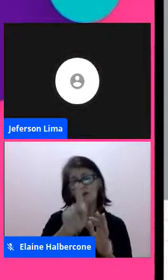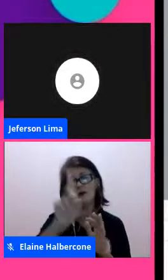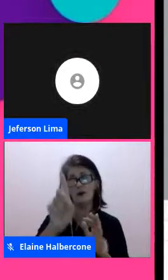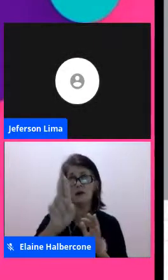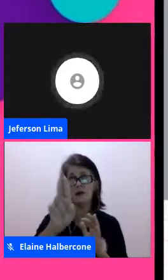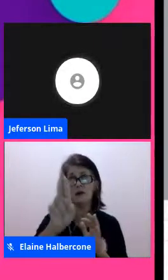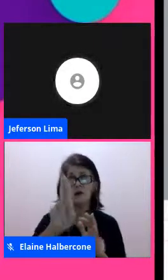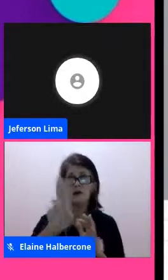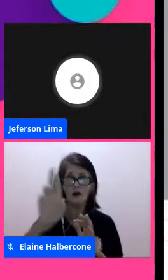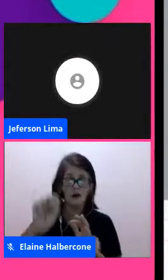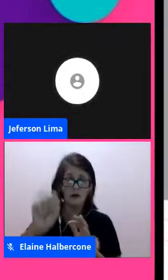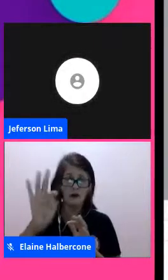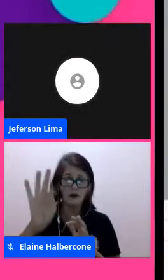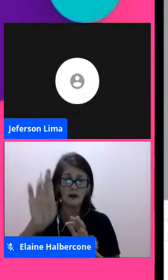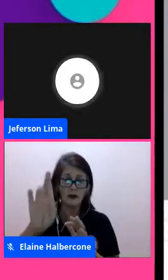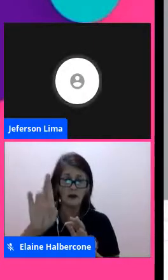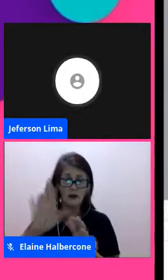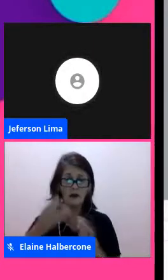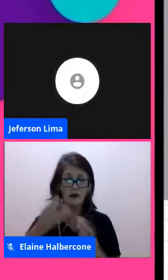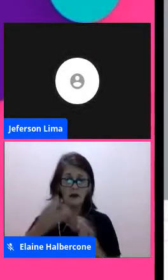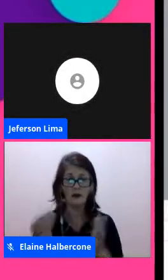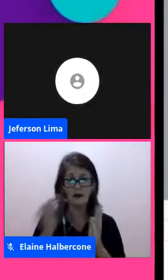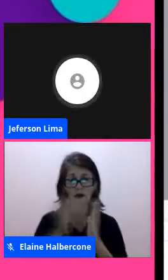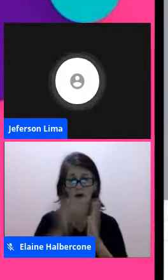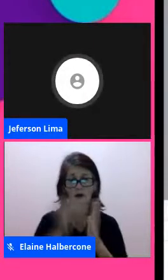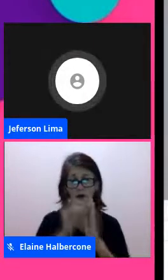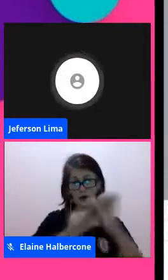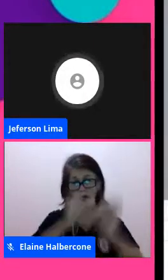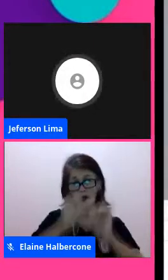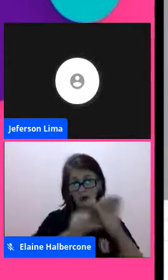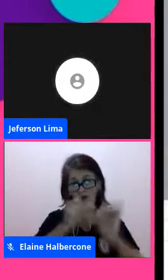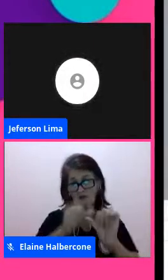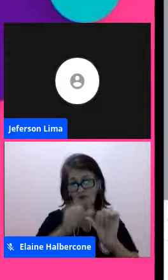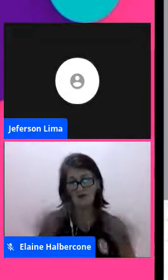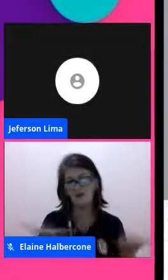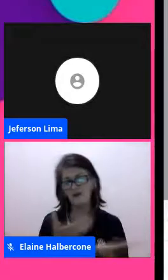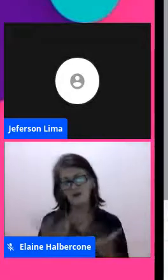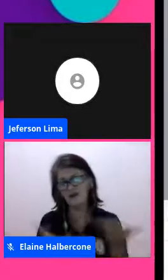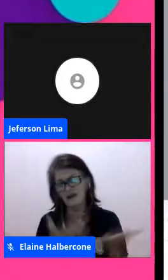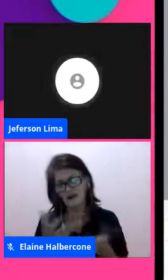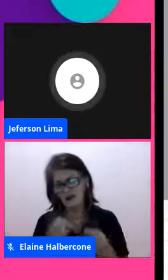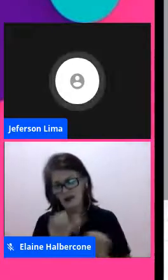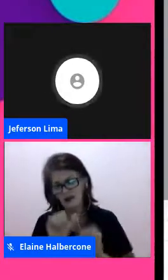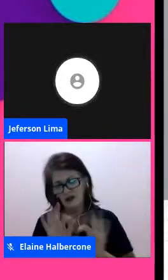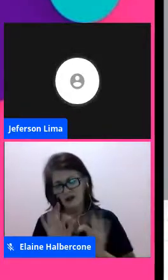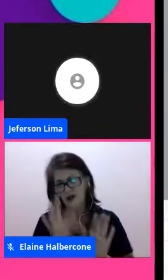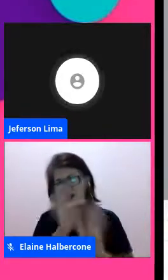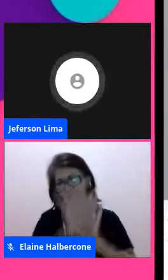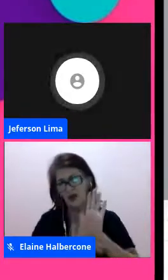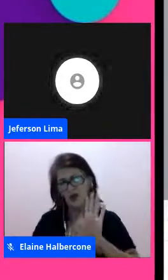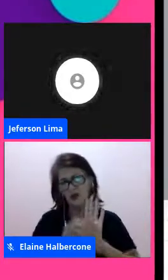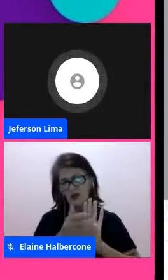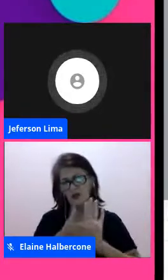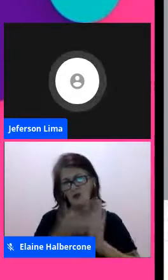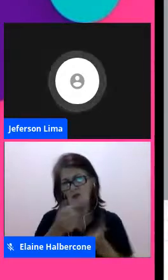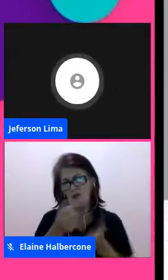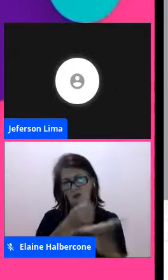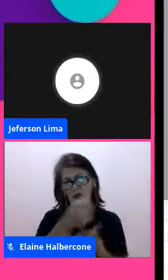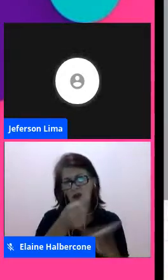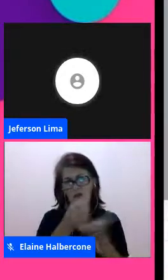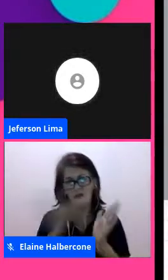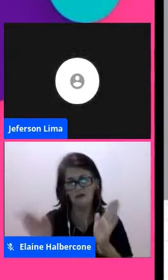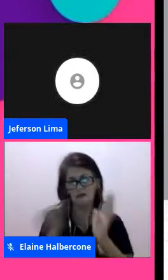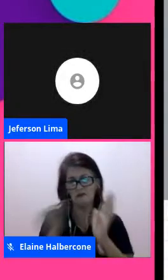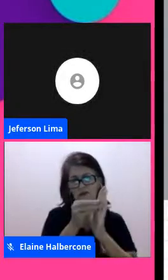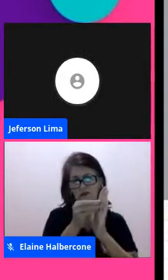Str. Eu vou fazer aqui um JSON, pass. Eu nem vou fazer um JSON pass. Eu vou fazer o seguinte, eu vou colocar isso